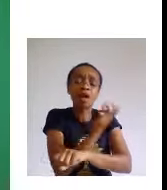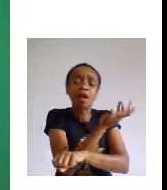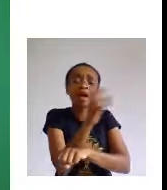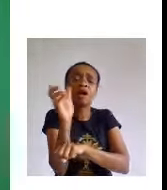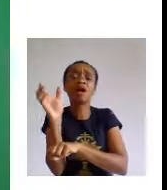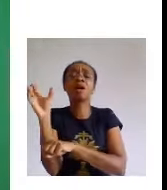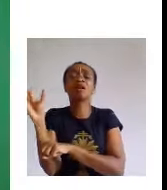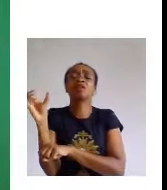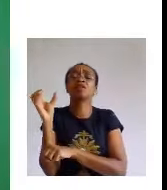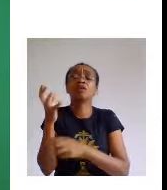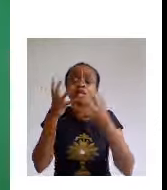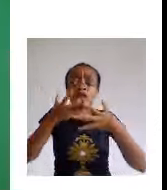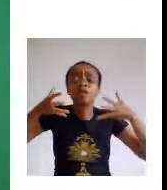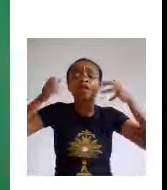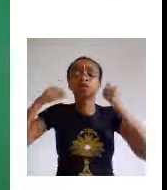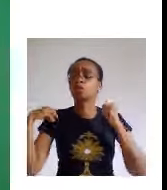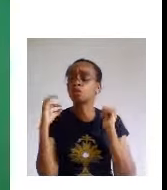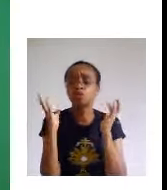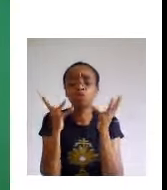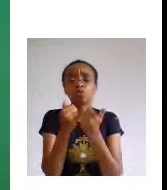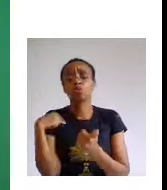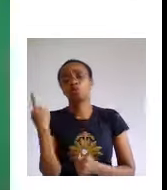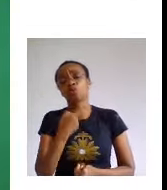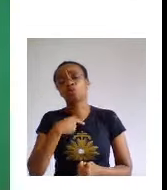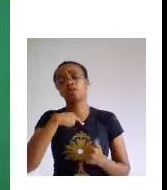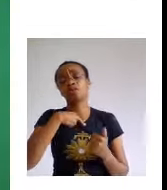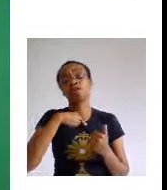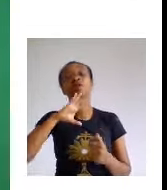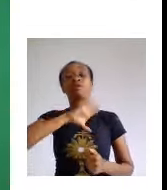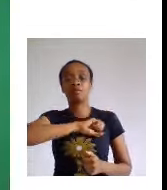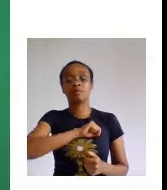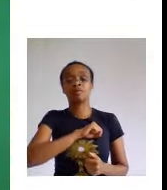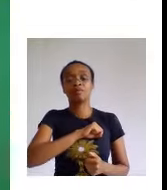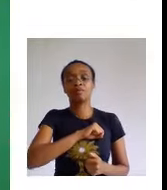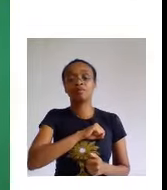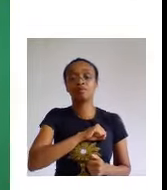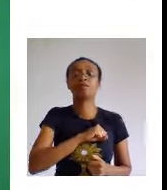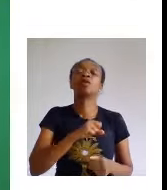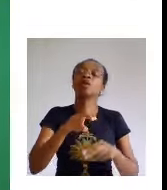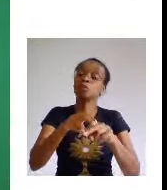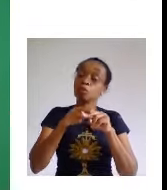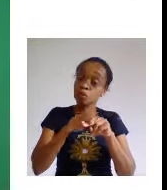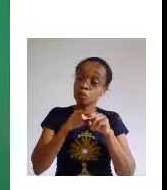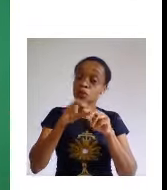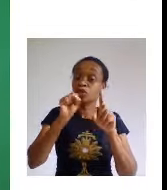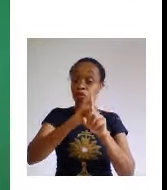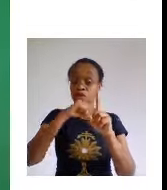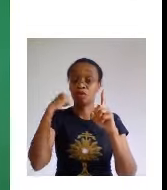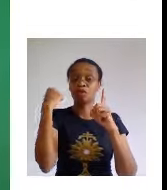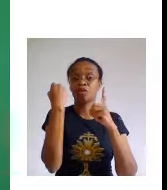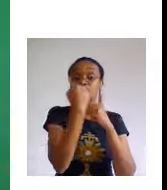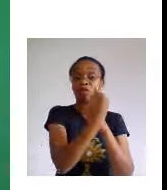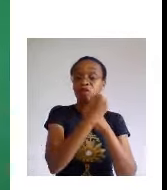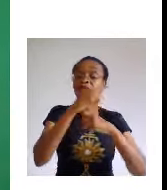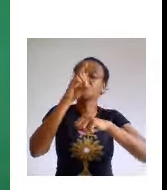Comissão Socioambiental promove essa palestra, que será proferida daqui a pouco pelo Dr. Lincoln,